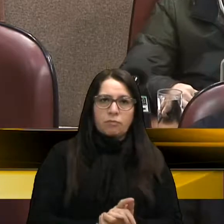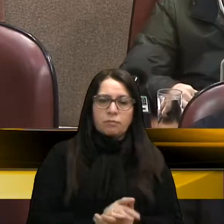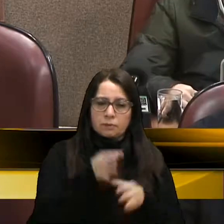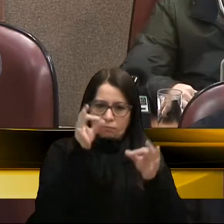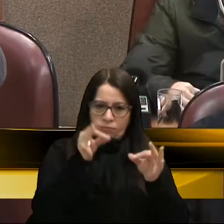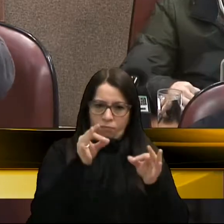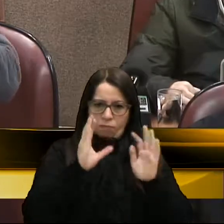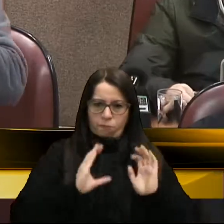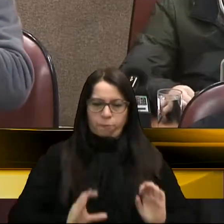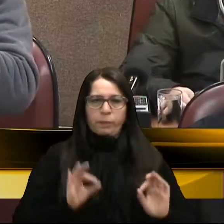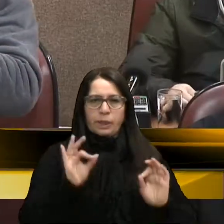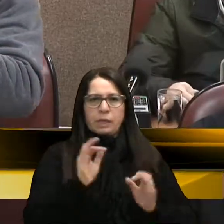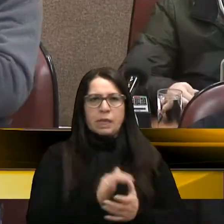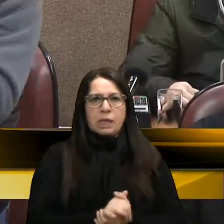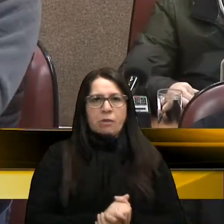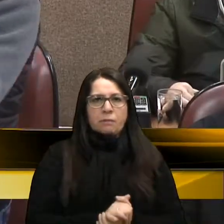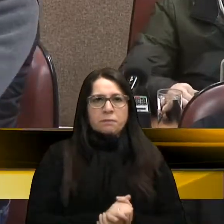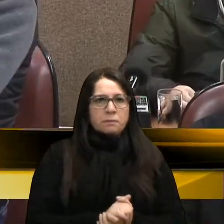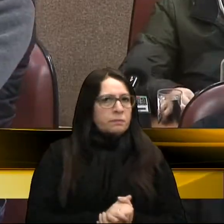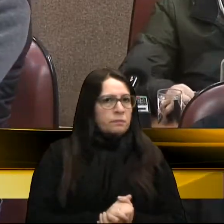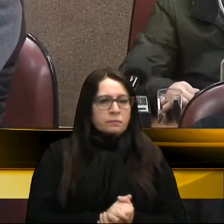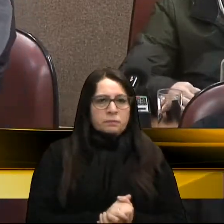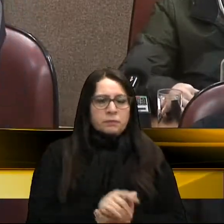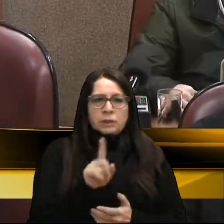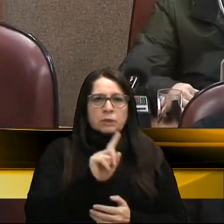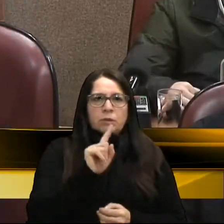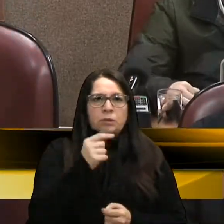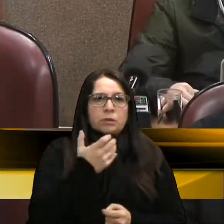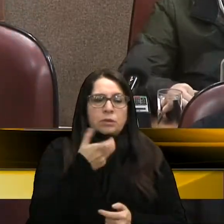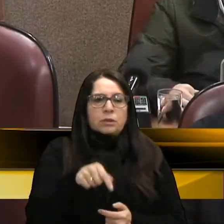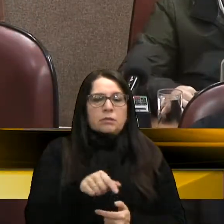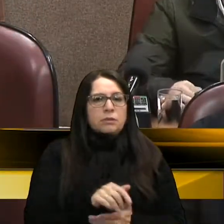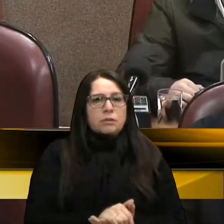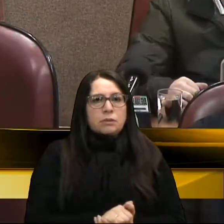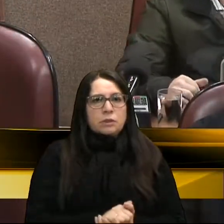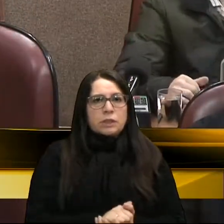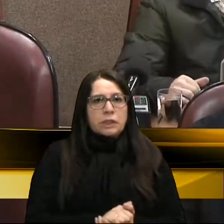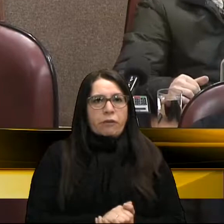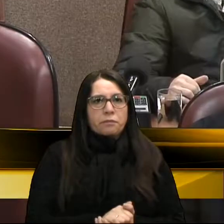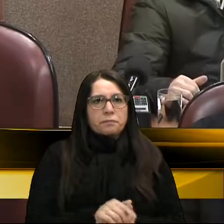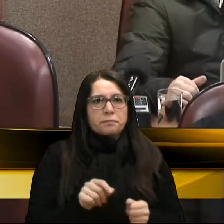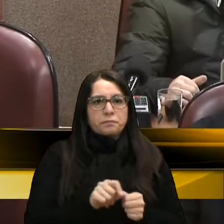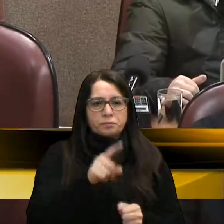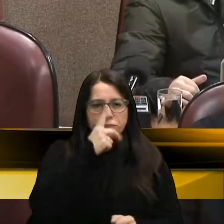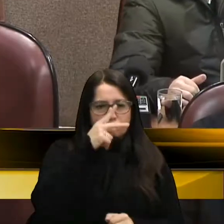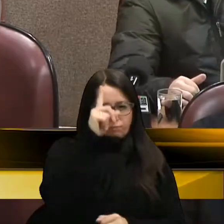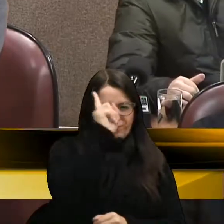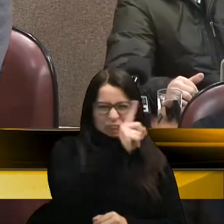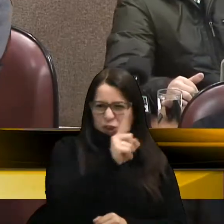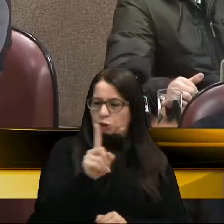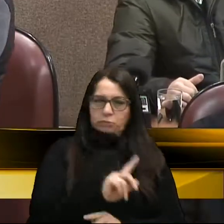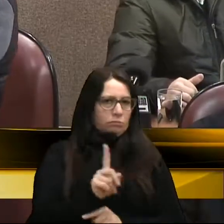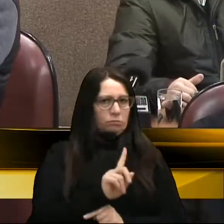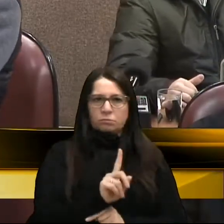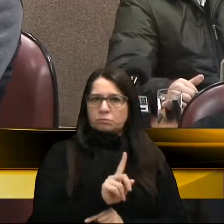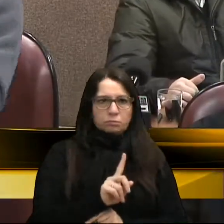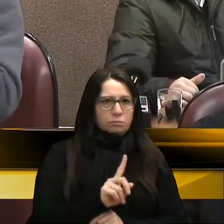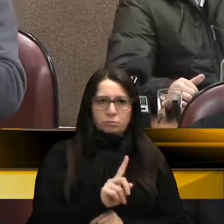Disciplina. Não é que eu não estou querendo aqui fazer ditadura, não é nada